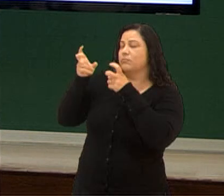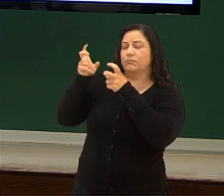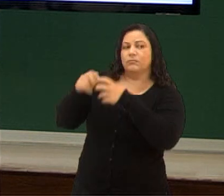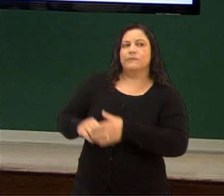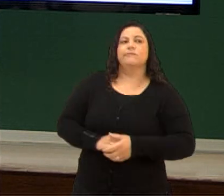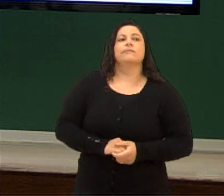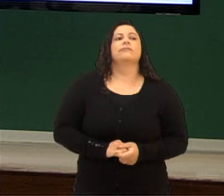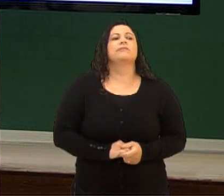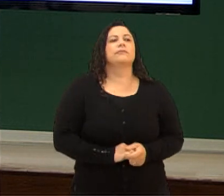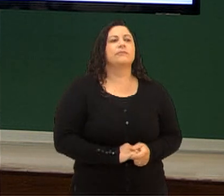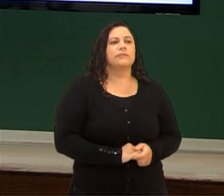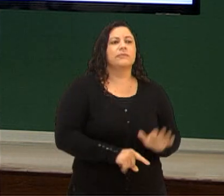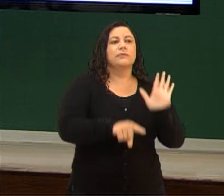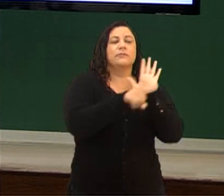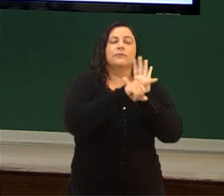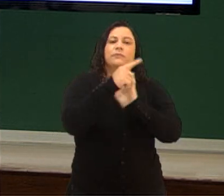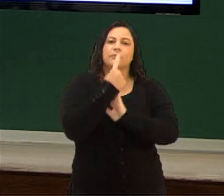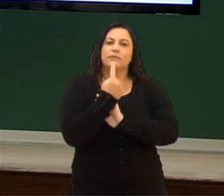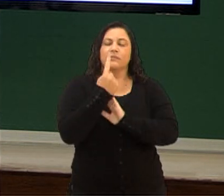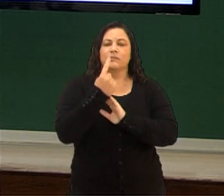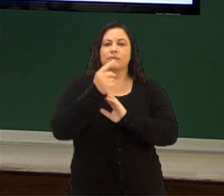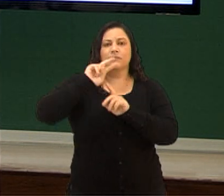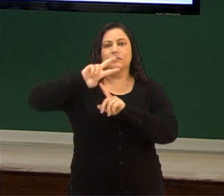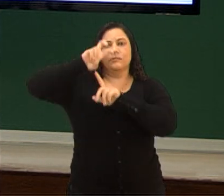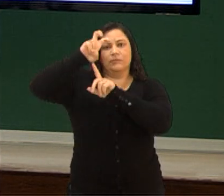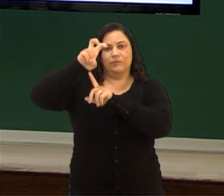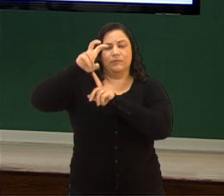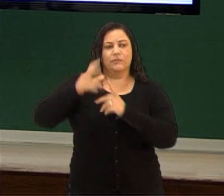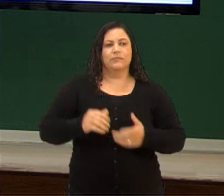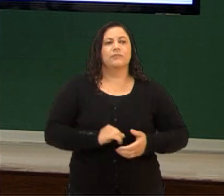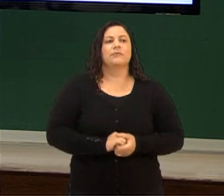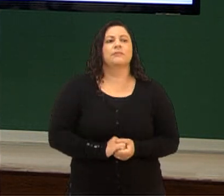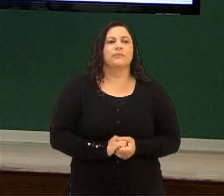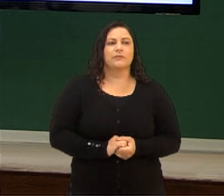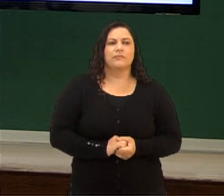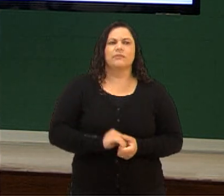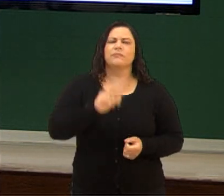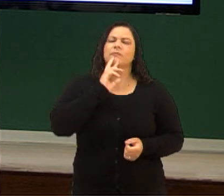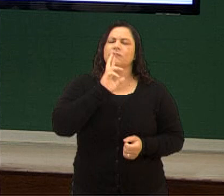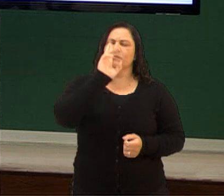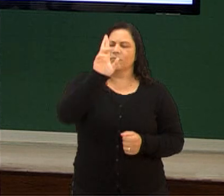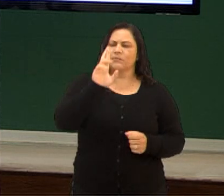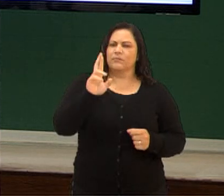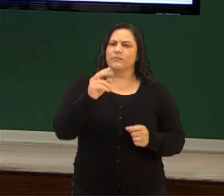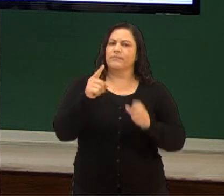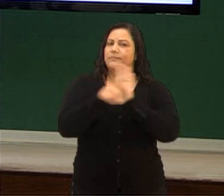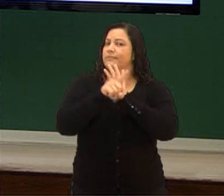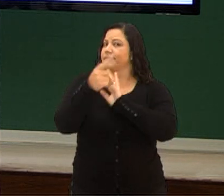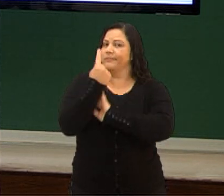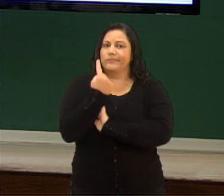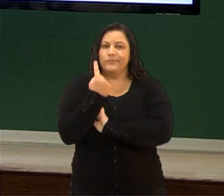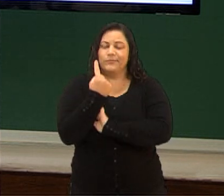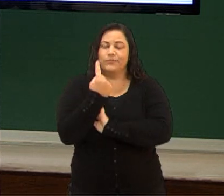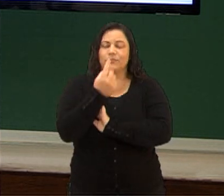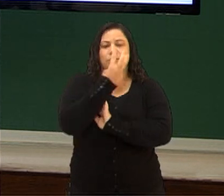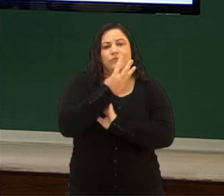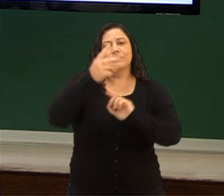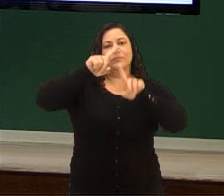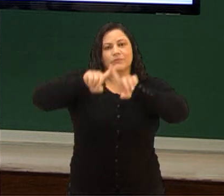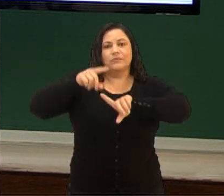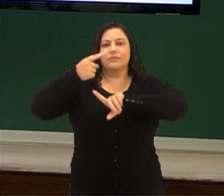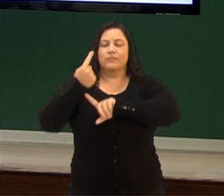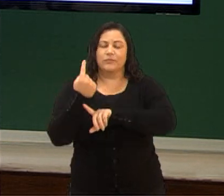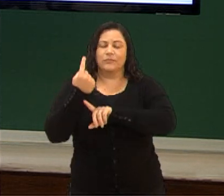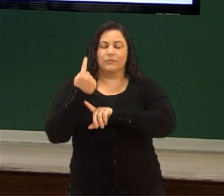menos 1 elevado a 5 é o próprio menos 1. 1 vezes menos 1 é menos 1. 3 vezes menos 1,